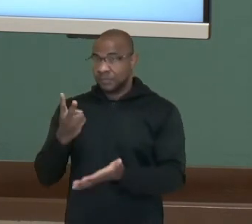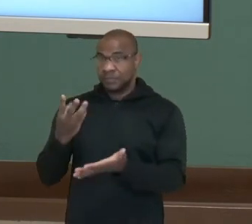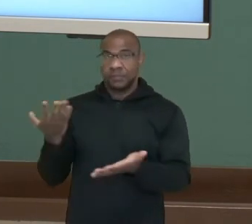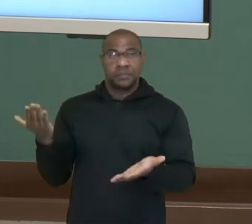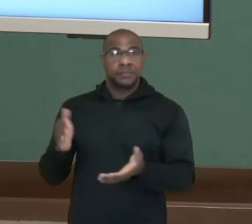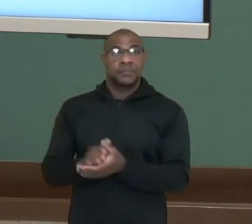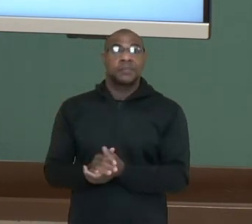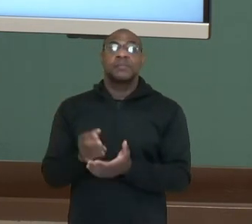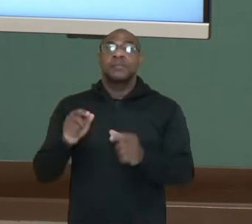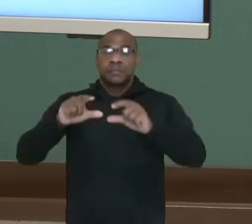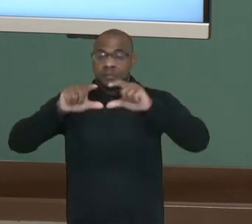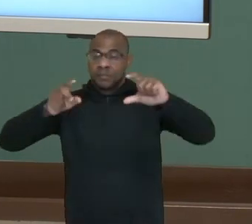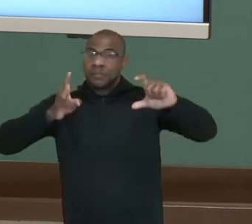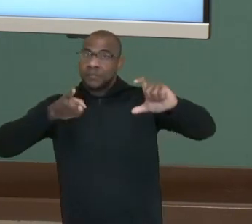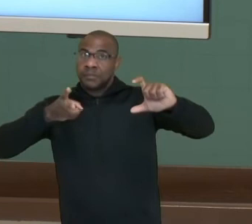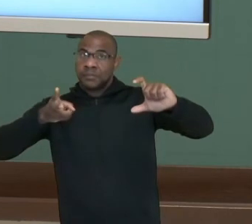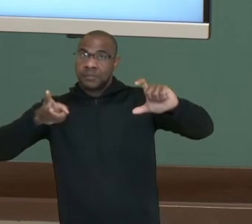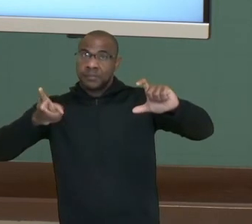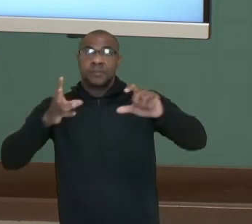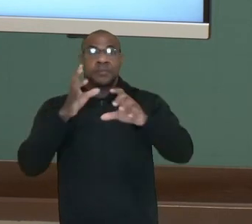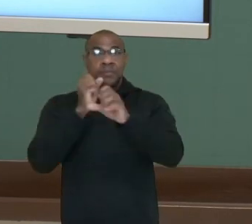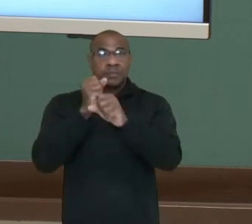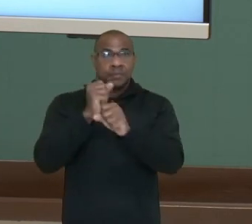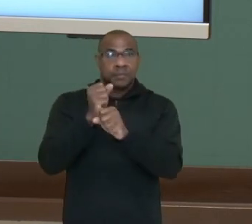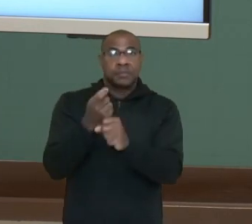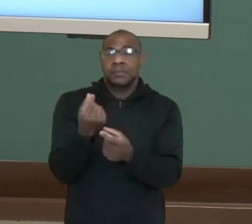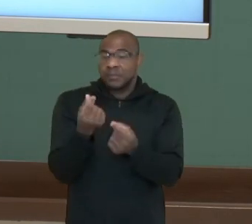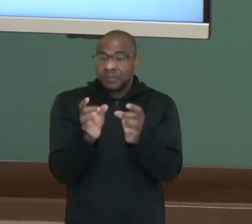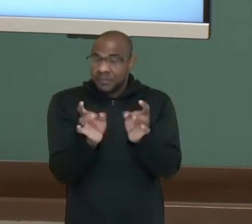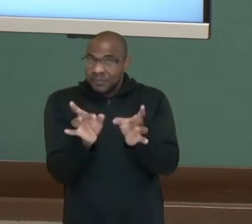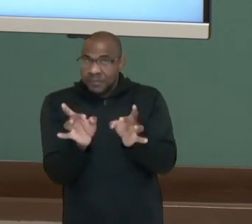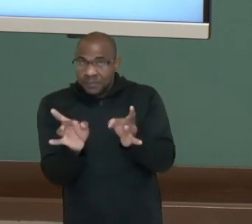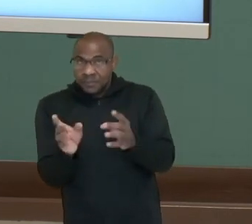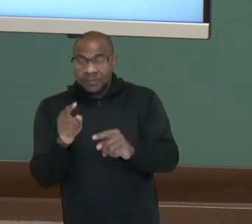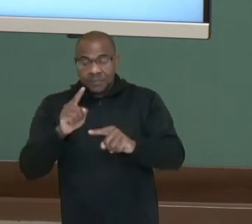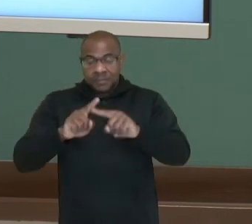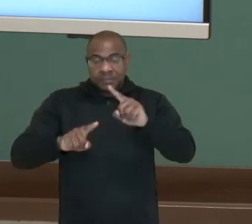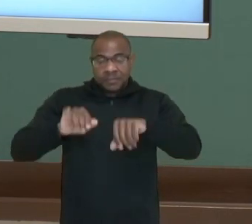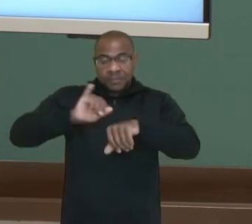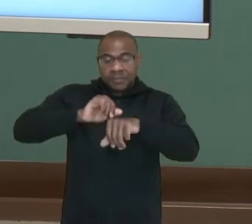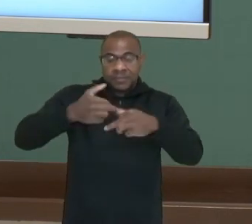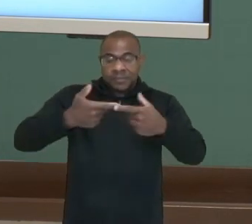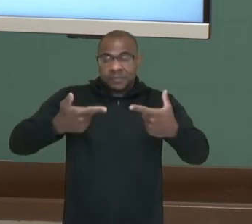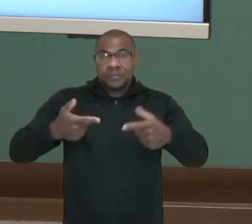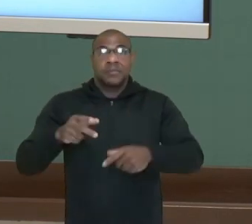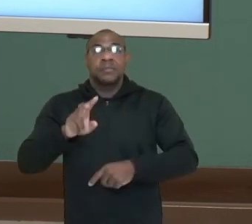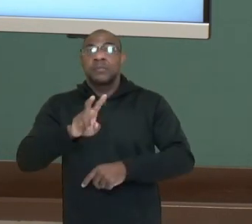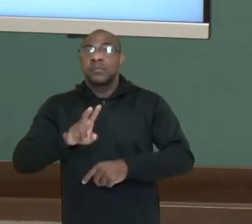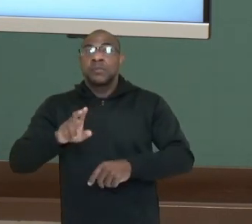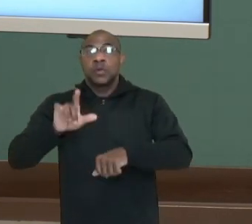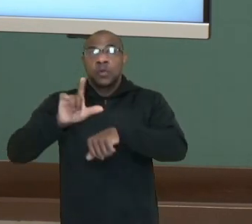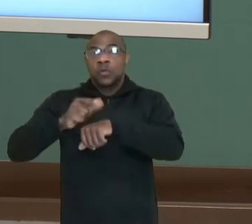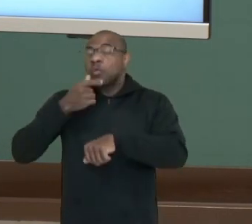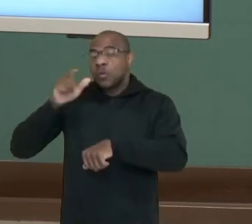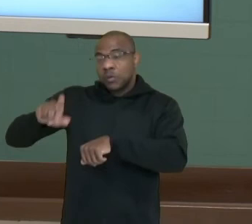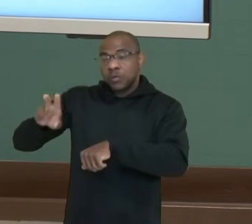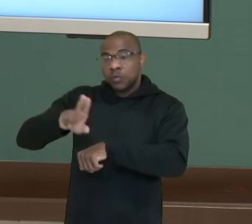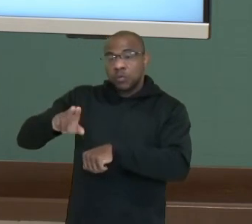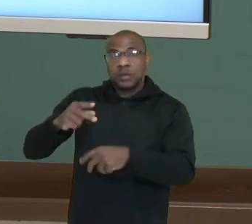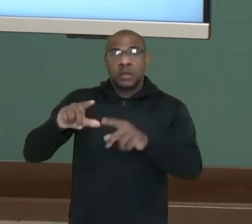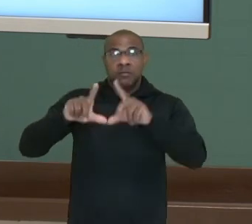mesmo enunciado, né? Para calcular o preço de venda dos produtos, um lojista utiliza a fórmula P